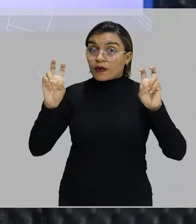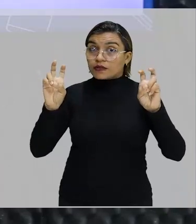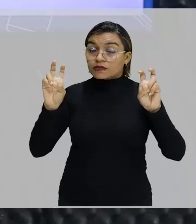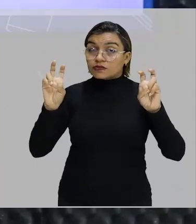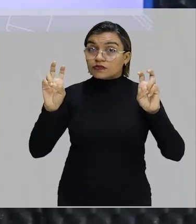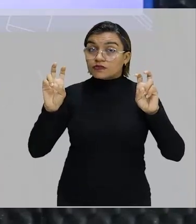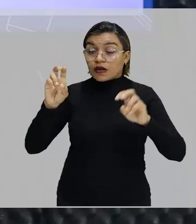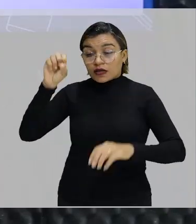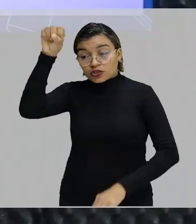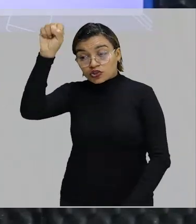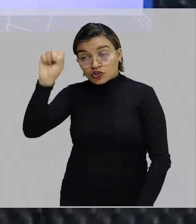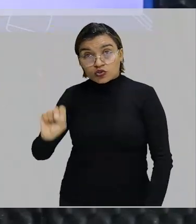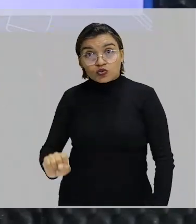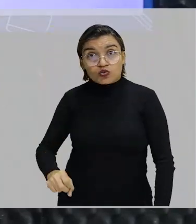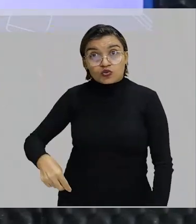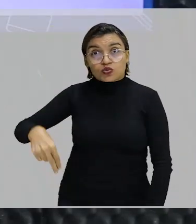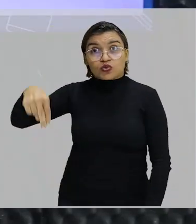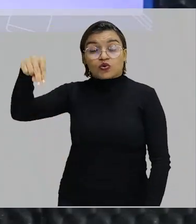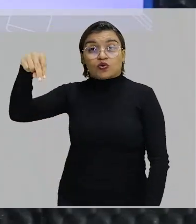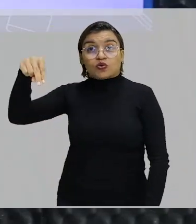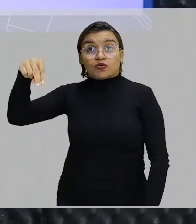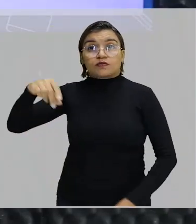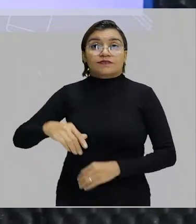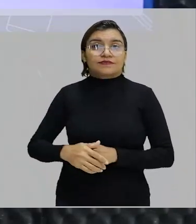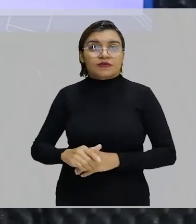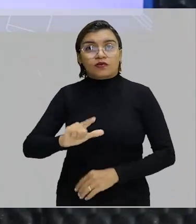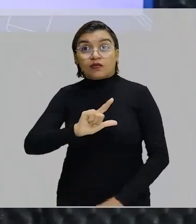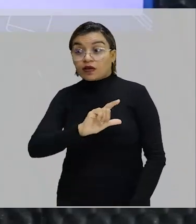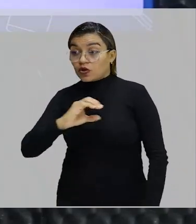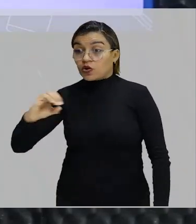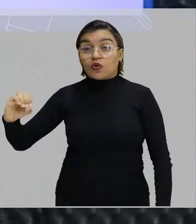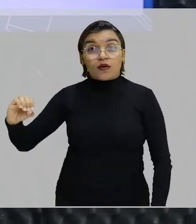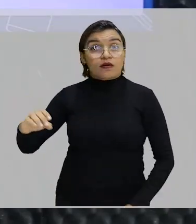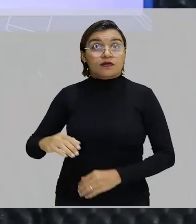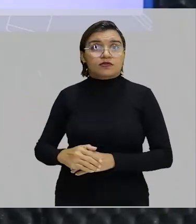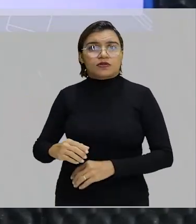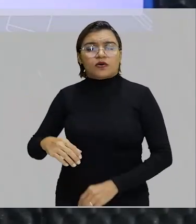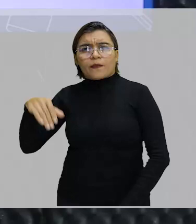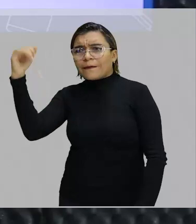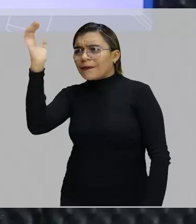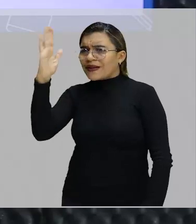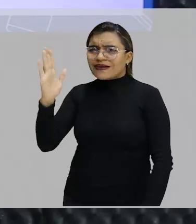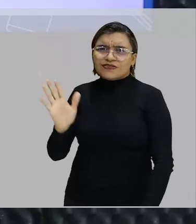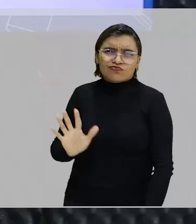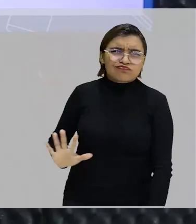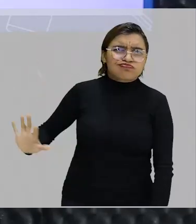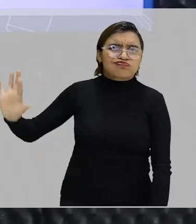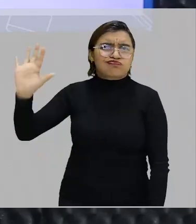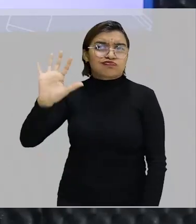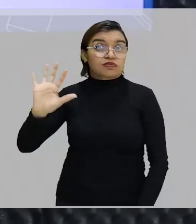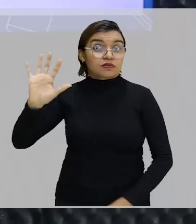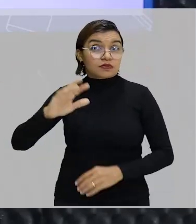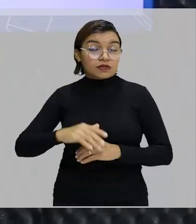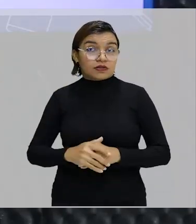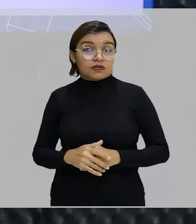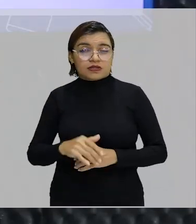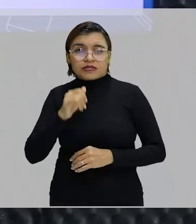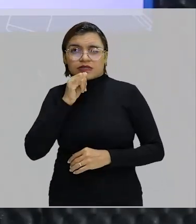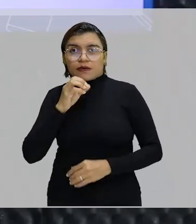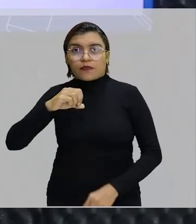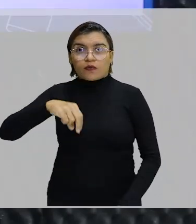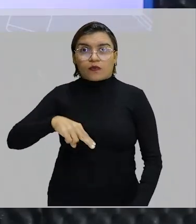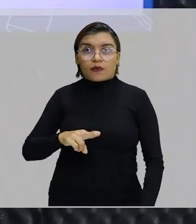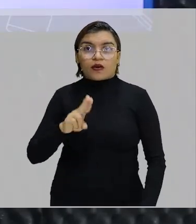de norte a sul, do Oiapoque ao Chuí, como se diz, ou seja, no Brasil inteiro. Então, um aluno do Rio